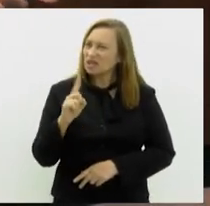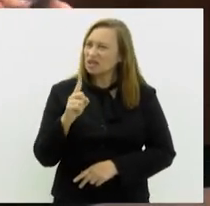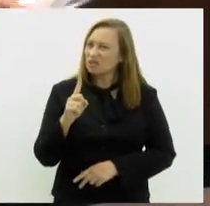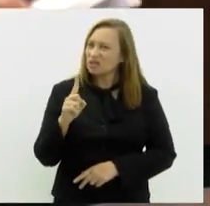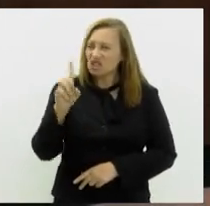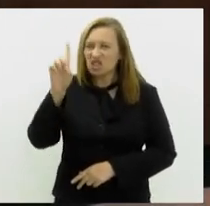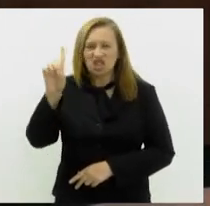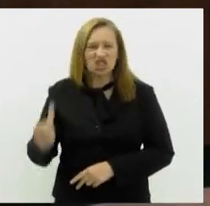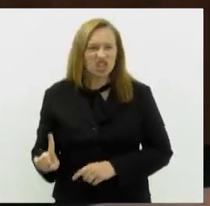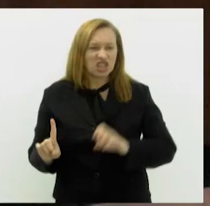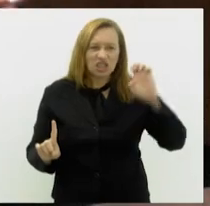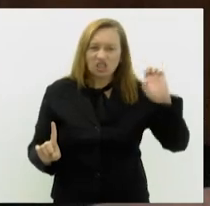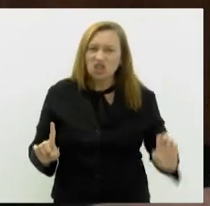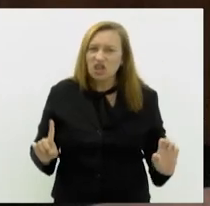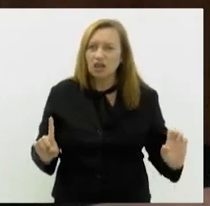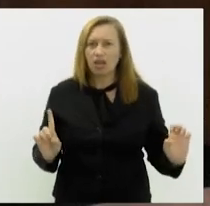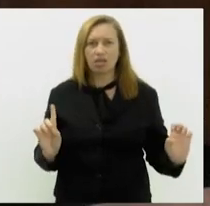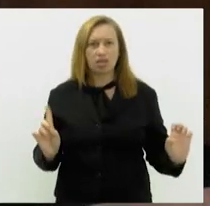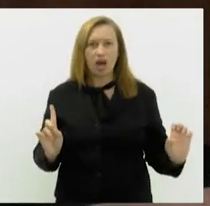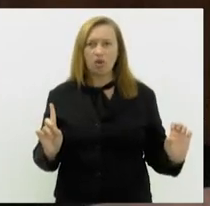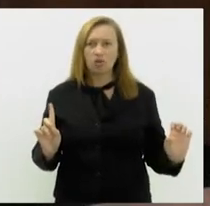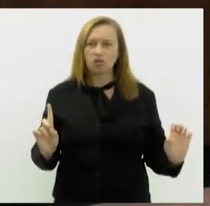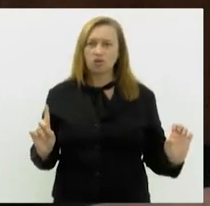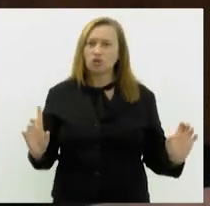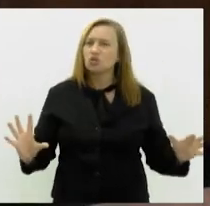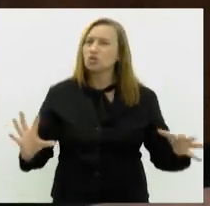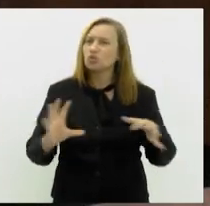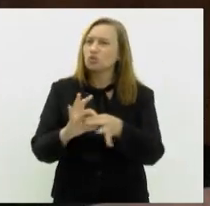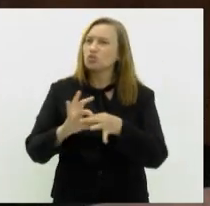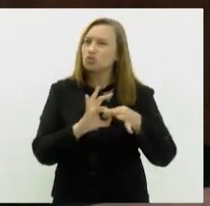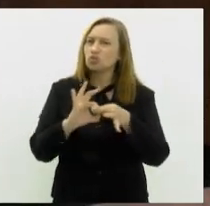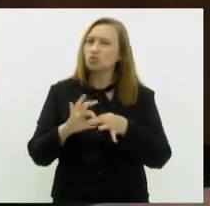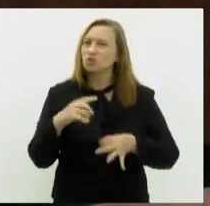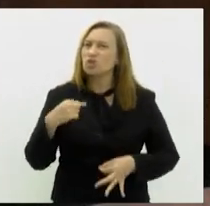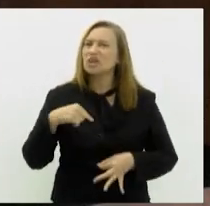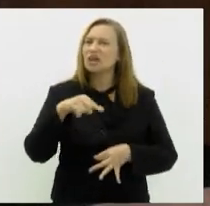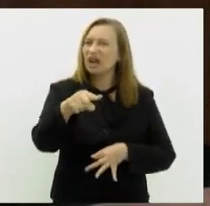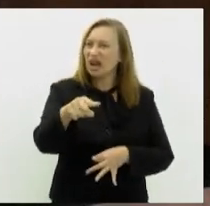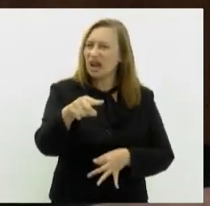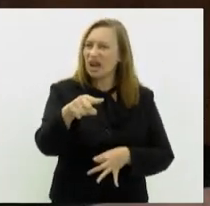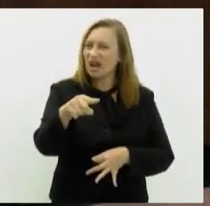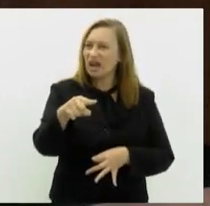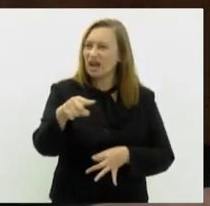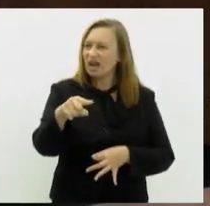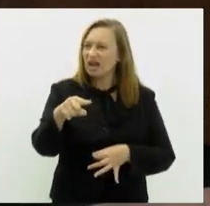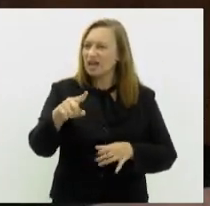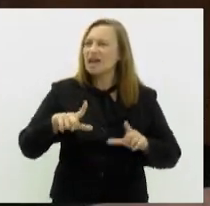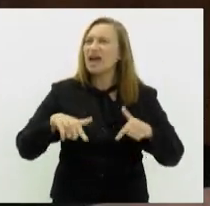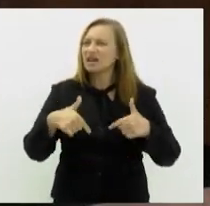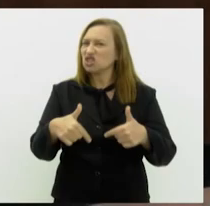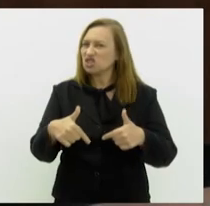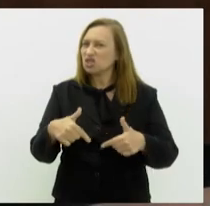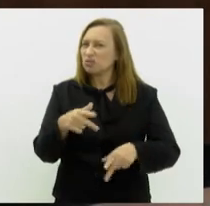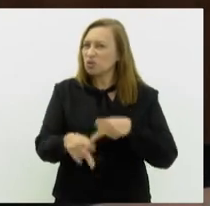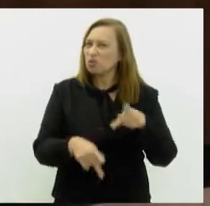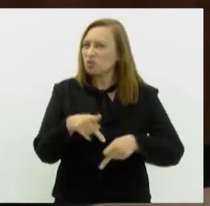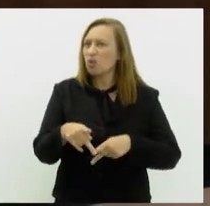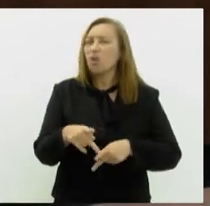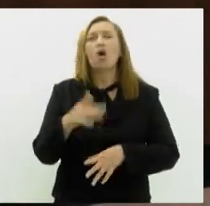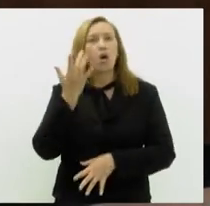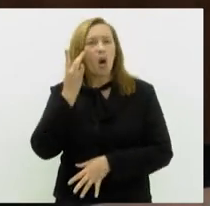esquerda, nem governo nem oposição, e todos juntos irem lá e fazerem algo por aquele povo. Eu acho,